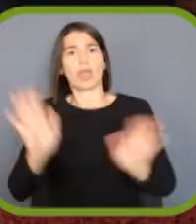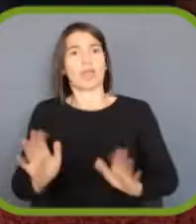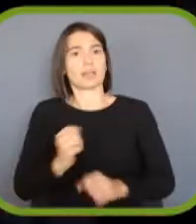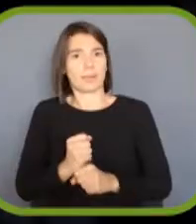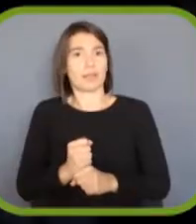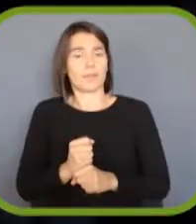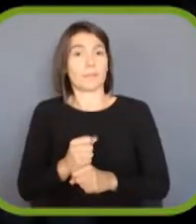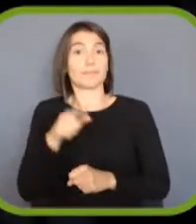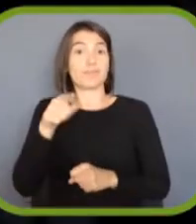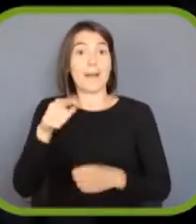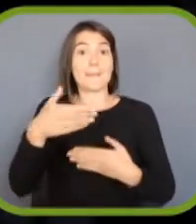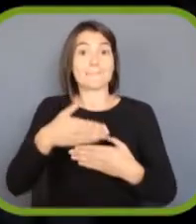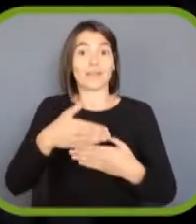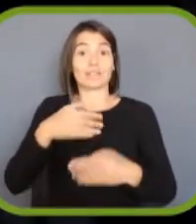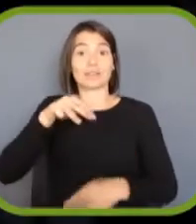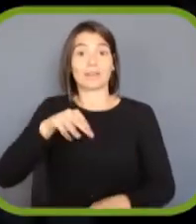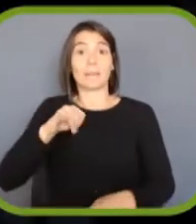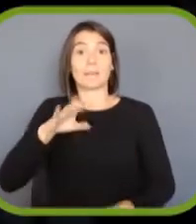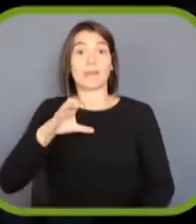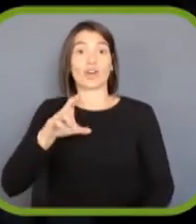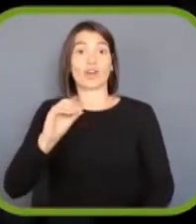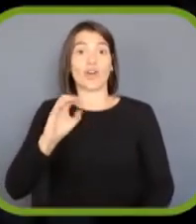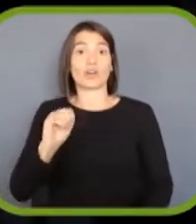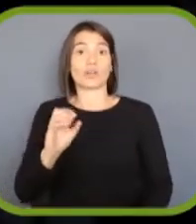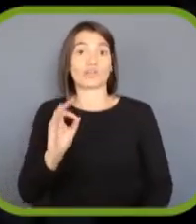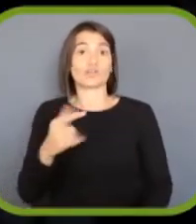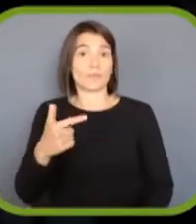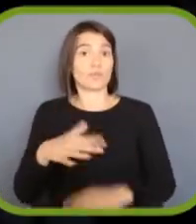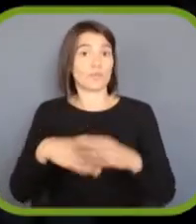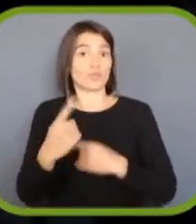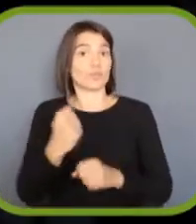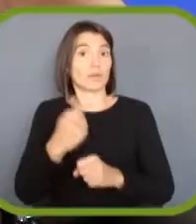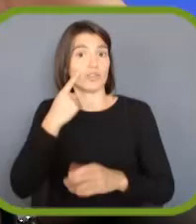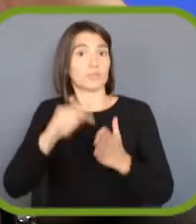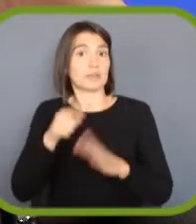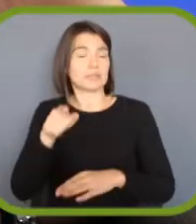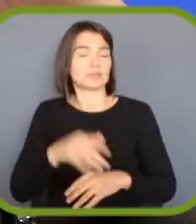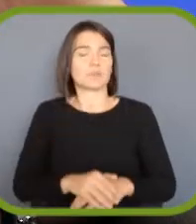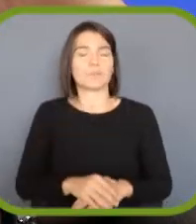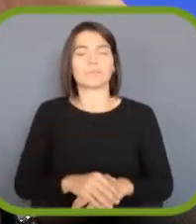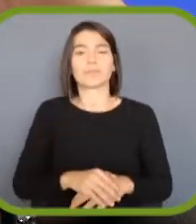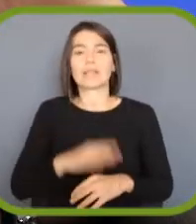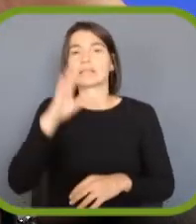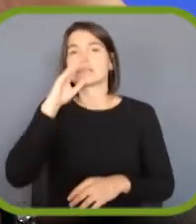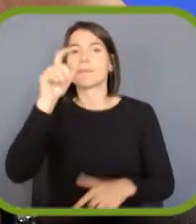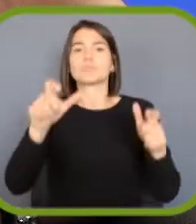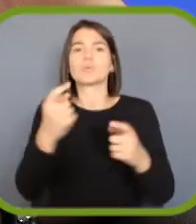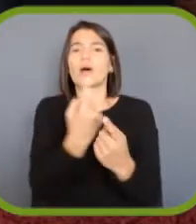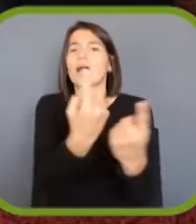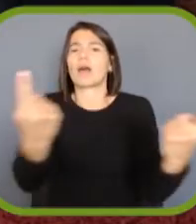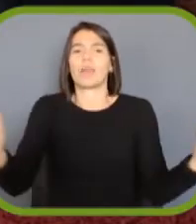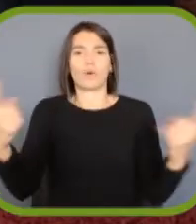não é? Aliás, Microsoft, enfim, chegou a fazer uma experiência dessas. Se todavia for um dia à